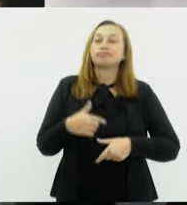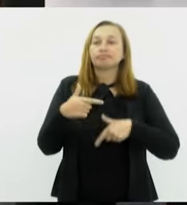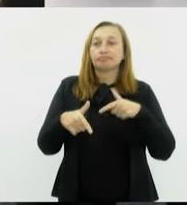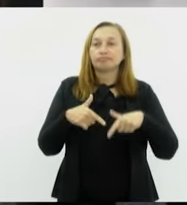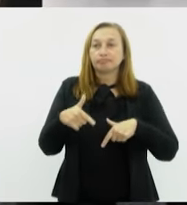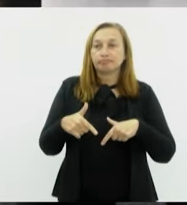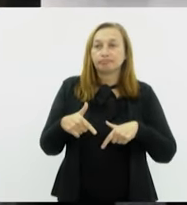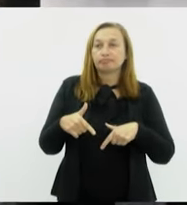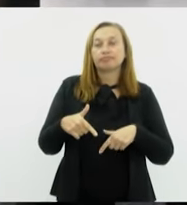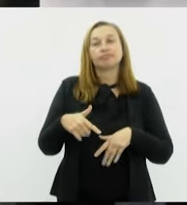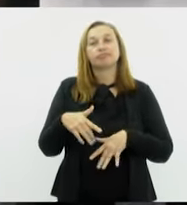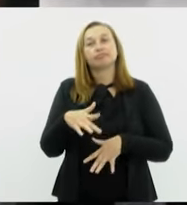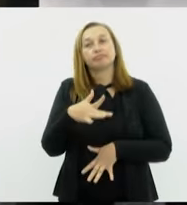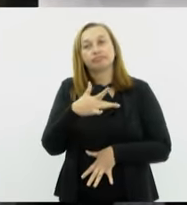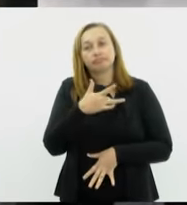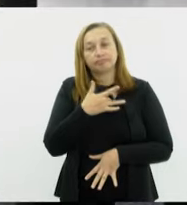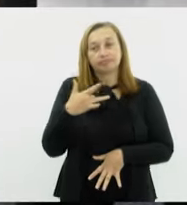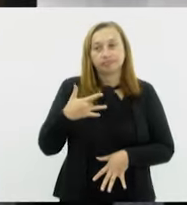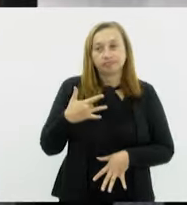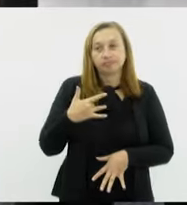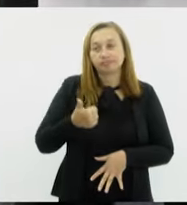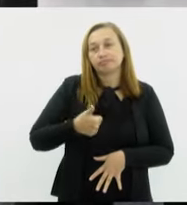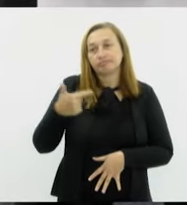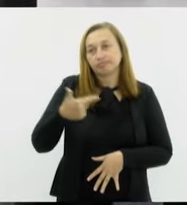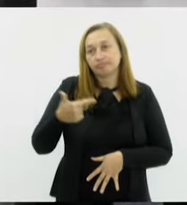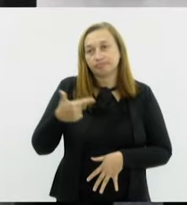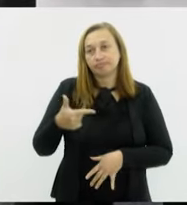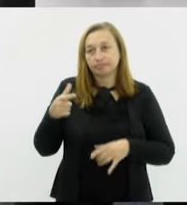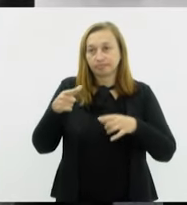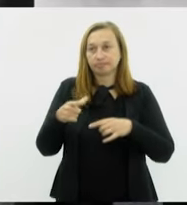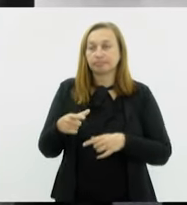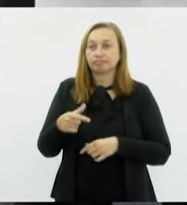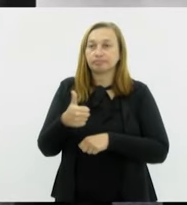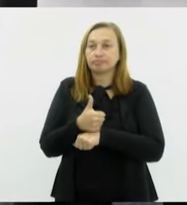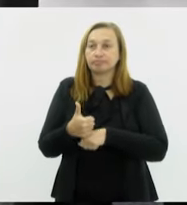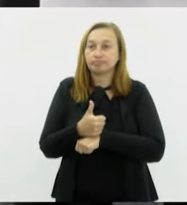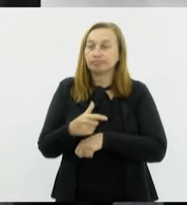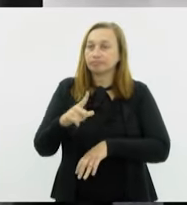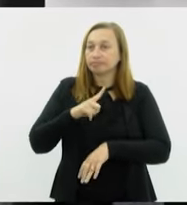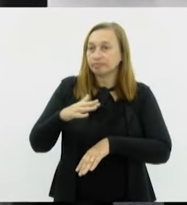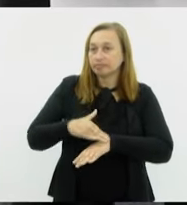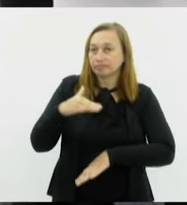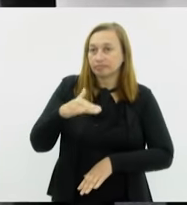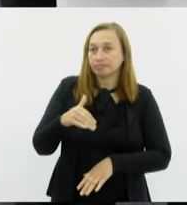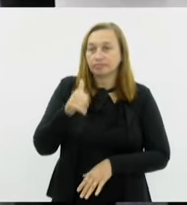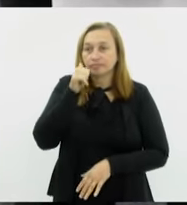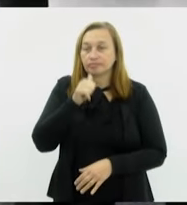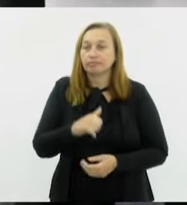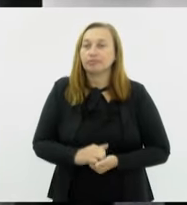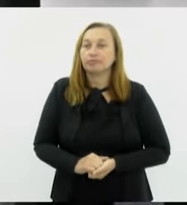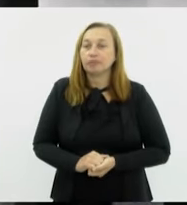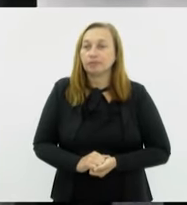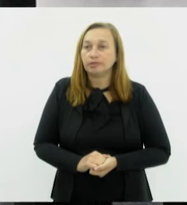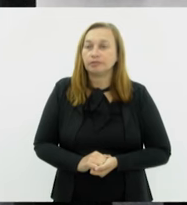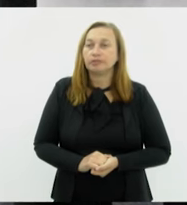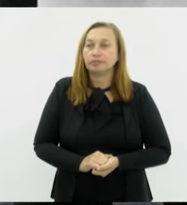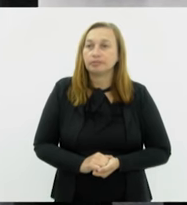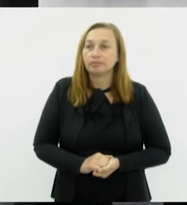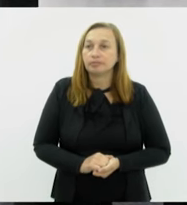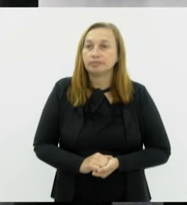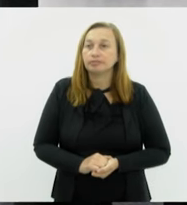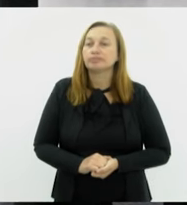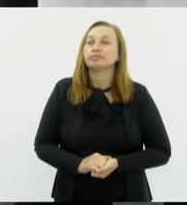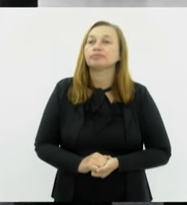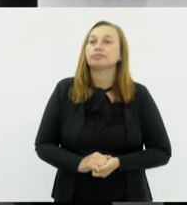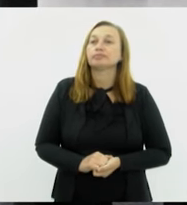uma profissão que é a segunda profissão de maior presença feminina. A enfermeira Rejane, em 2022, tomou